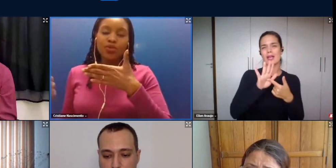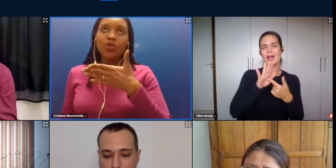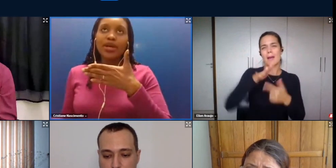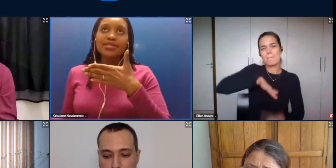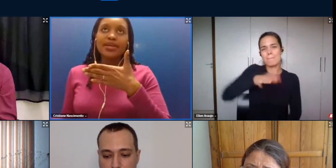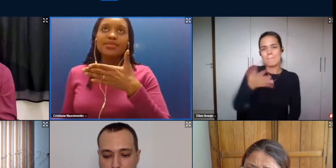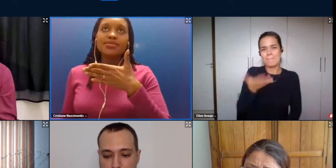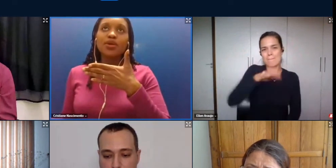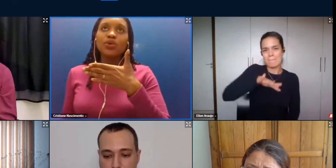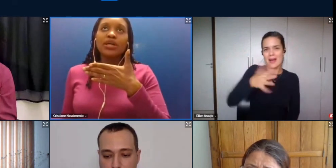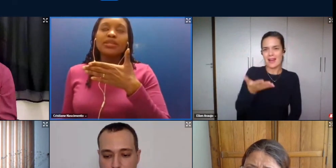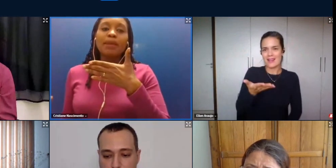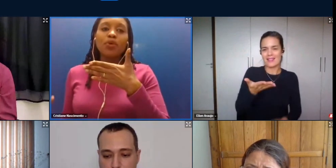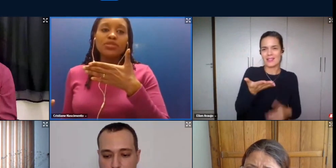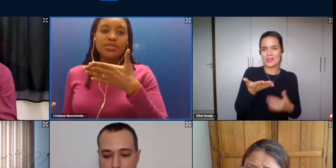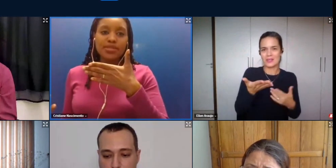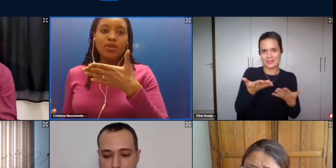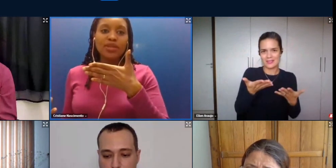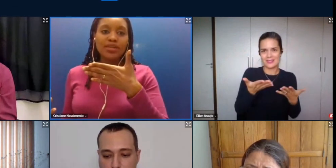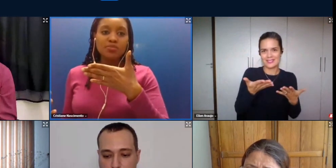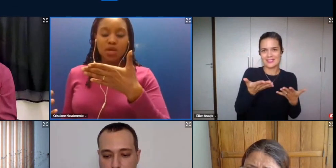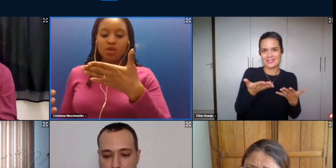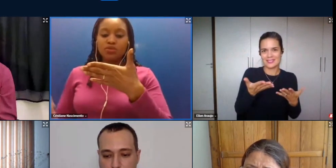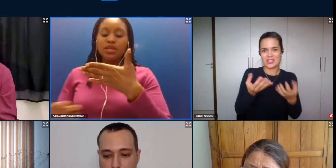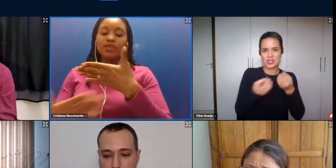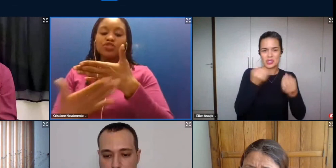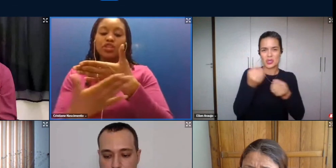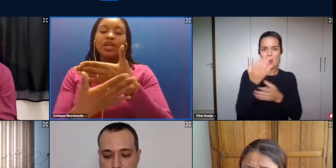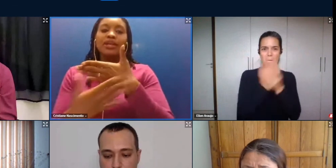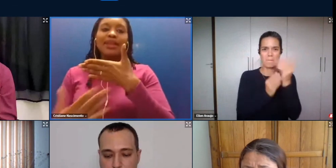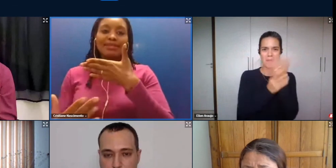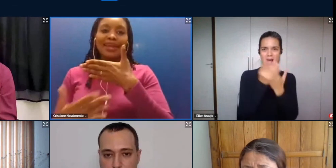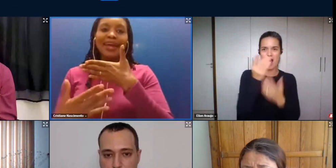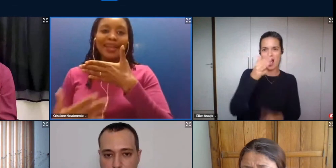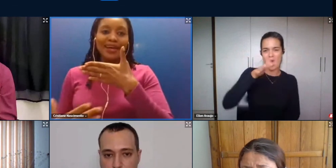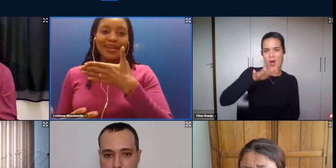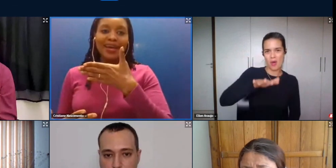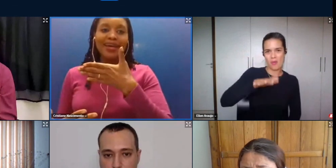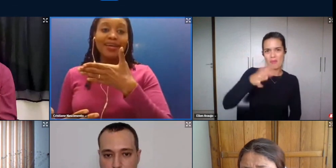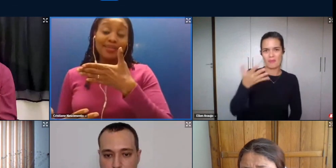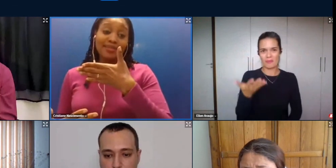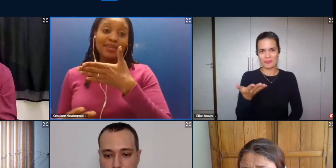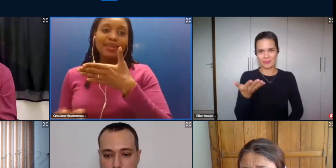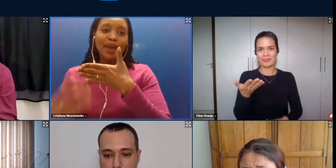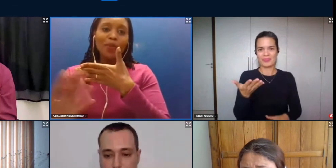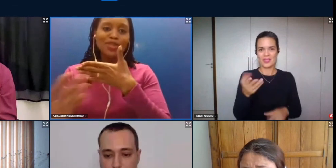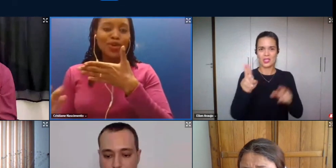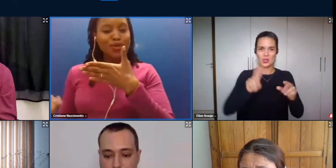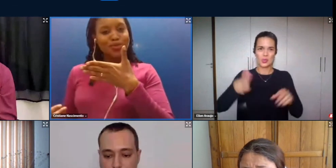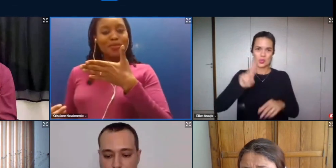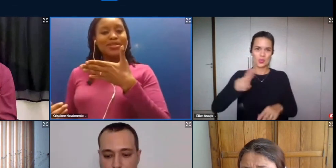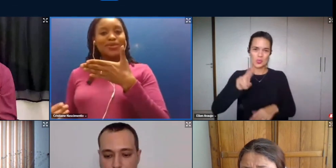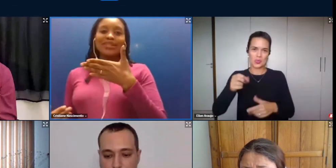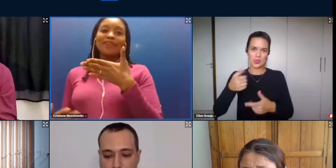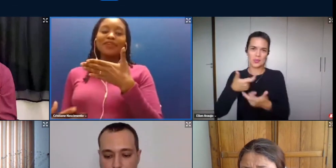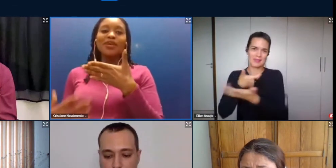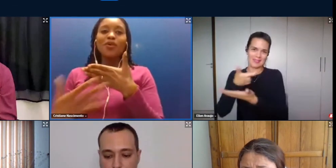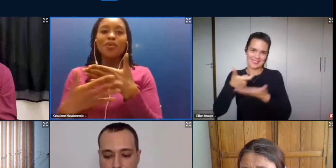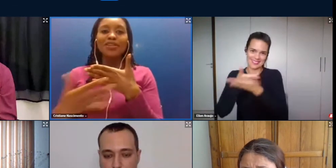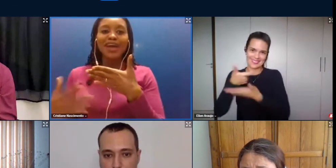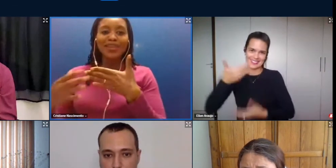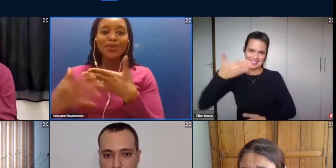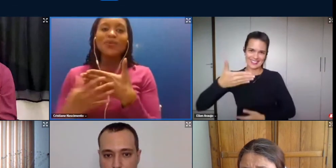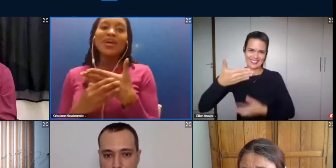dele colocar essa questão da posição das mãos, né, da tela, né, e realmente em alguns momentos eu até